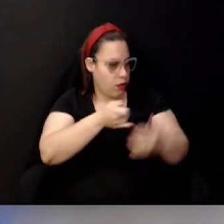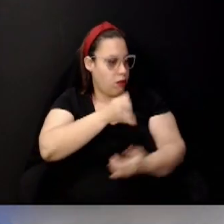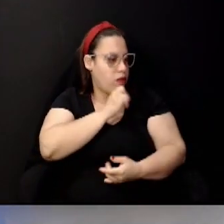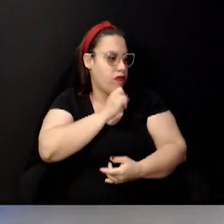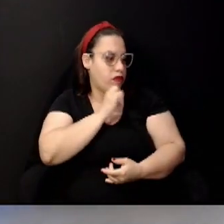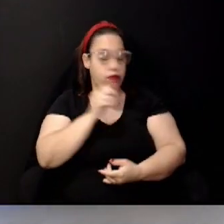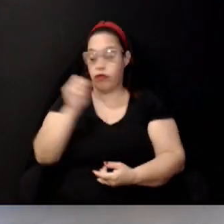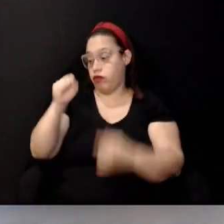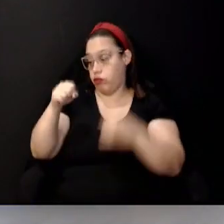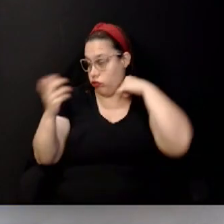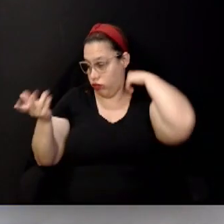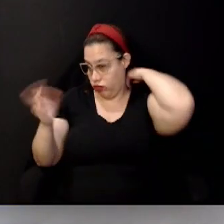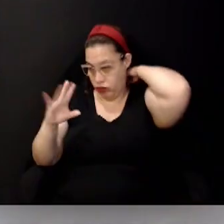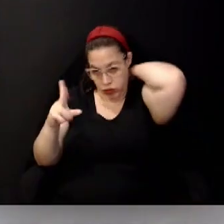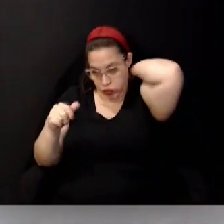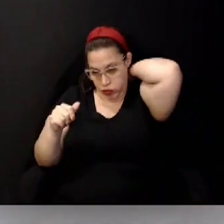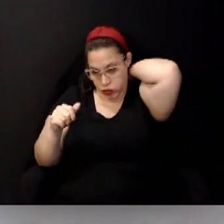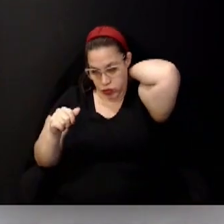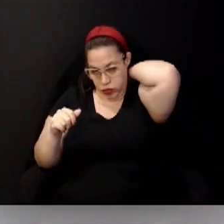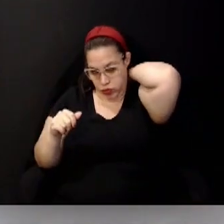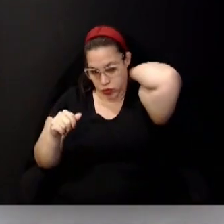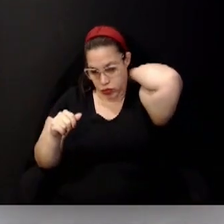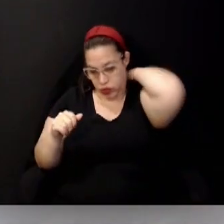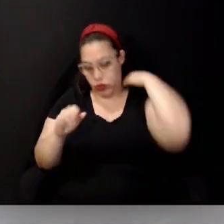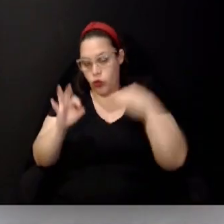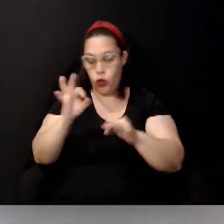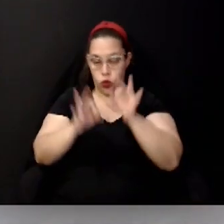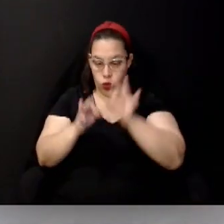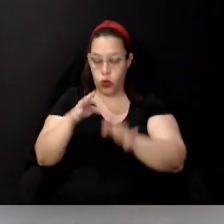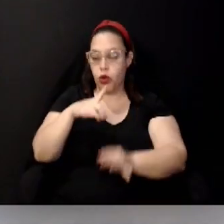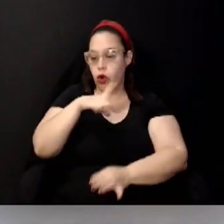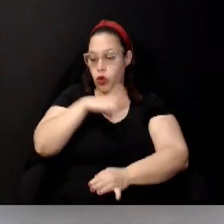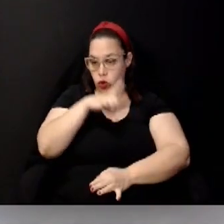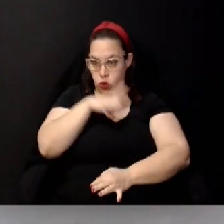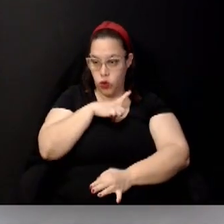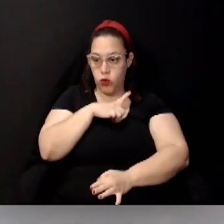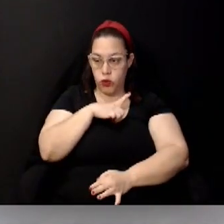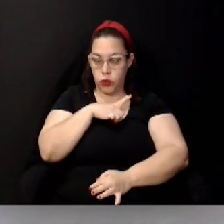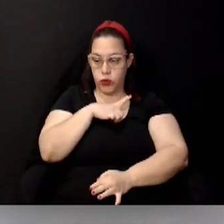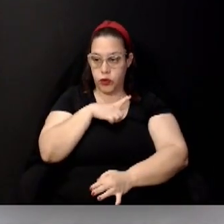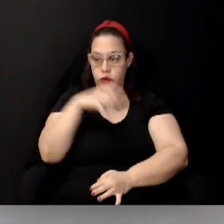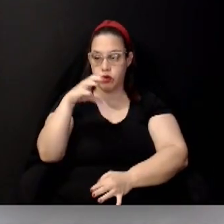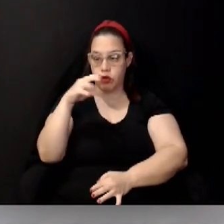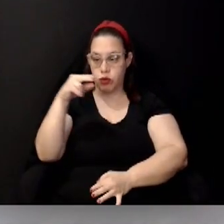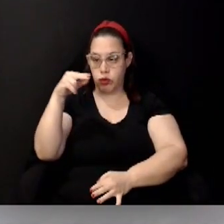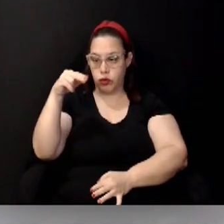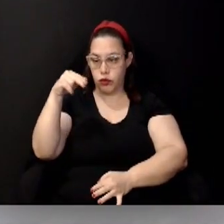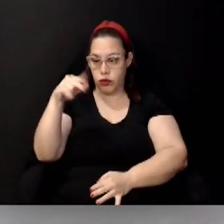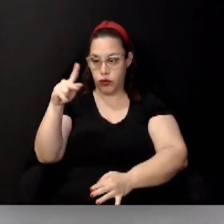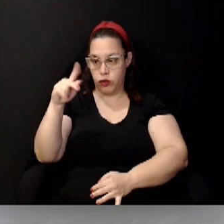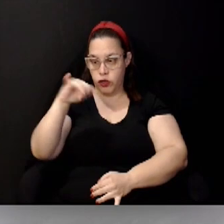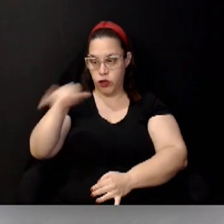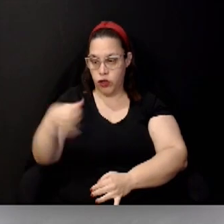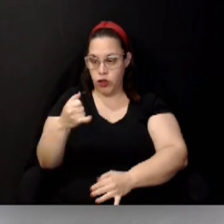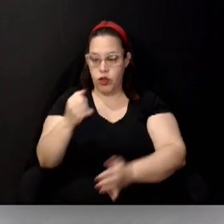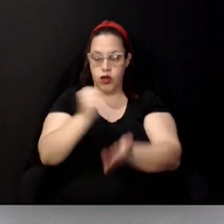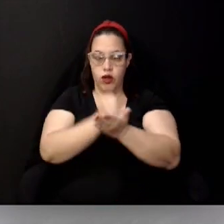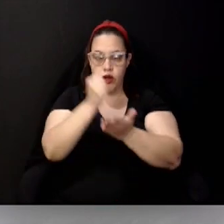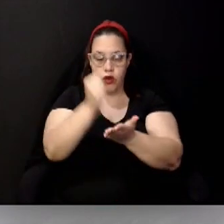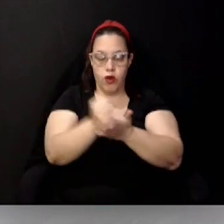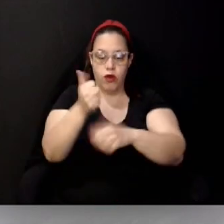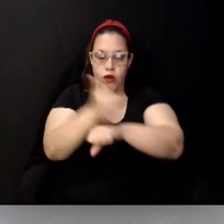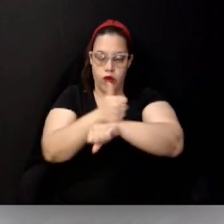toda entidade de personalidade jurídica que tenha capacidade de fazer, ter toda a estrutura, inclusive a contratação de um profissional que tem que ser